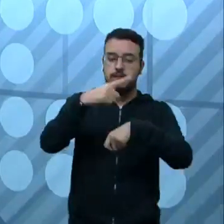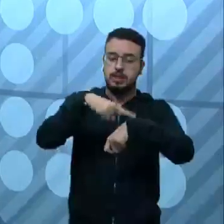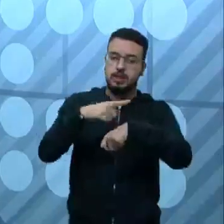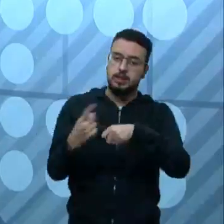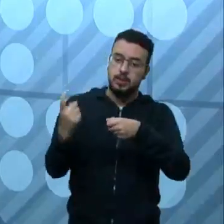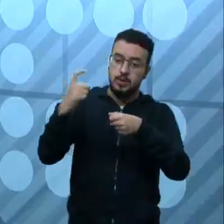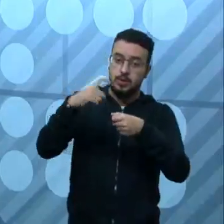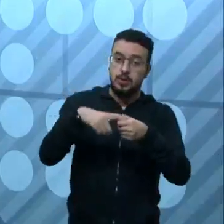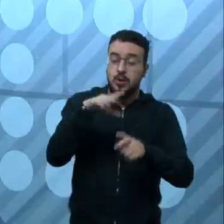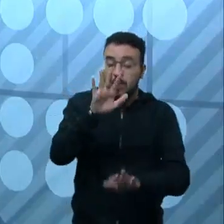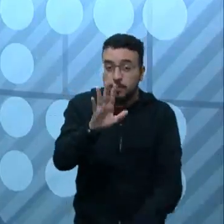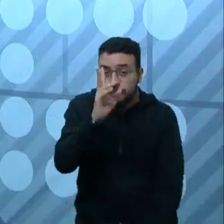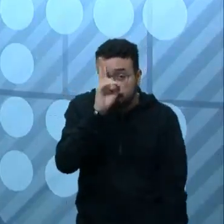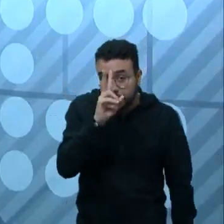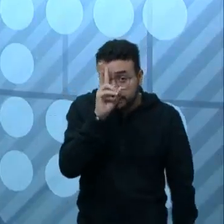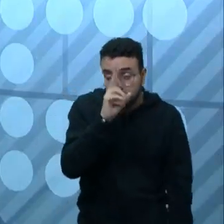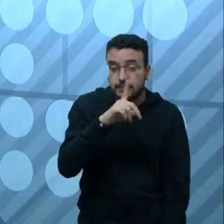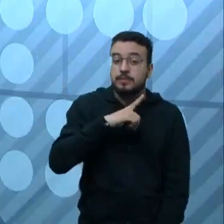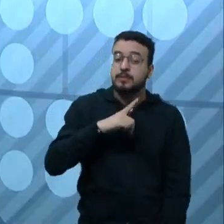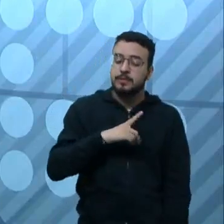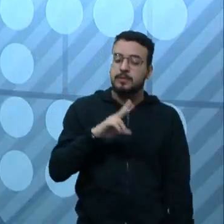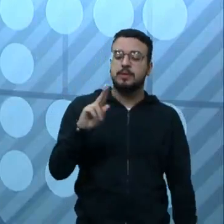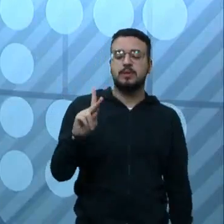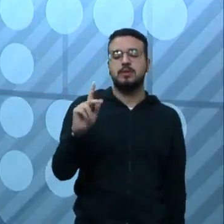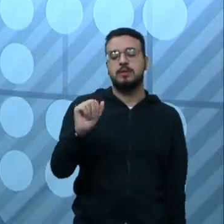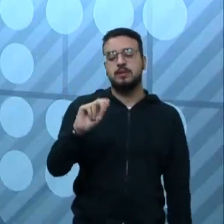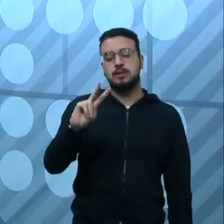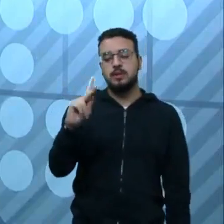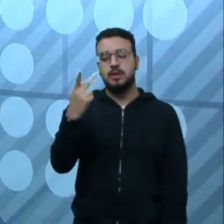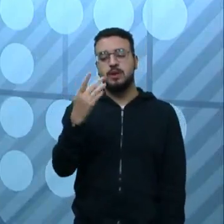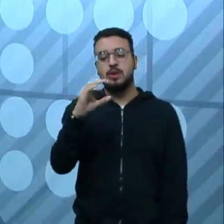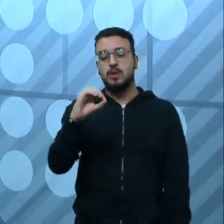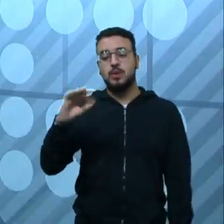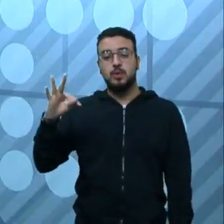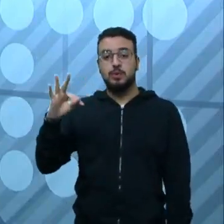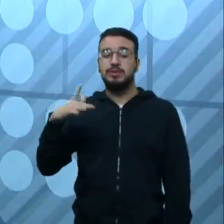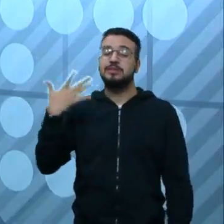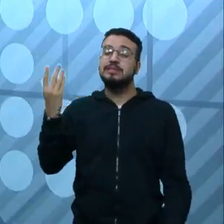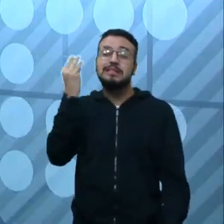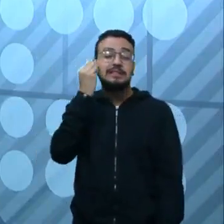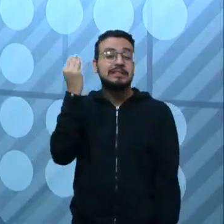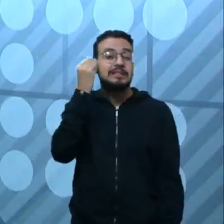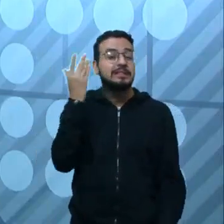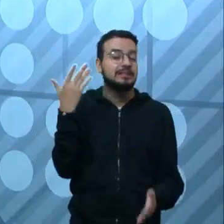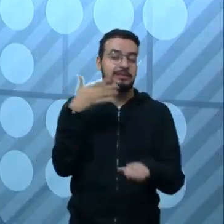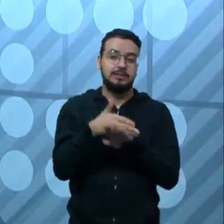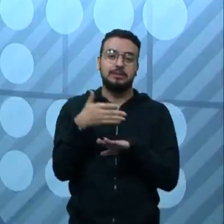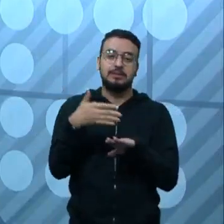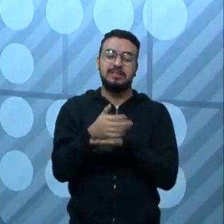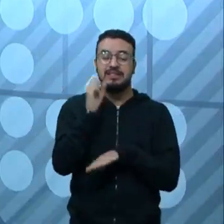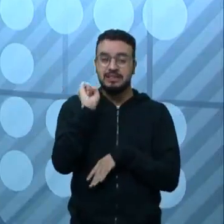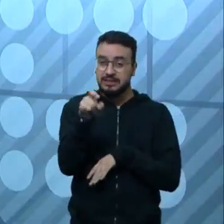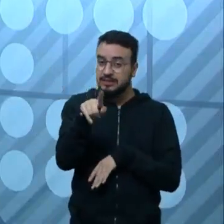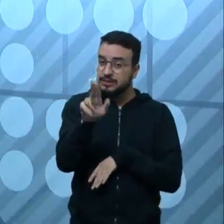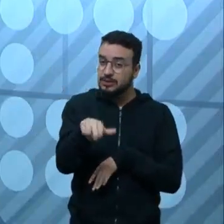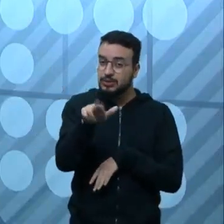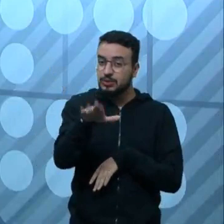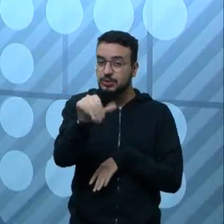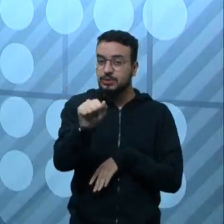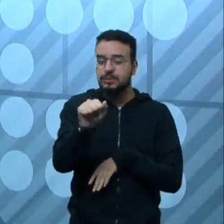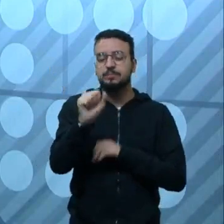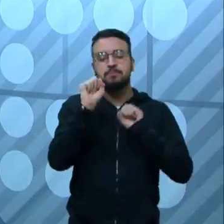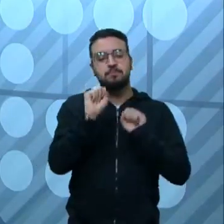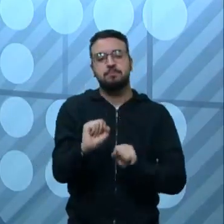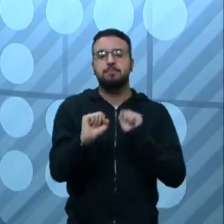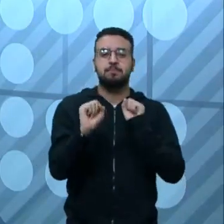retorna. Só lembrando, pessoal, que a gente tem o Kahoot daqui a pouco. Então, tenta participar. Você que nunca participou, baixa aí no celular